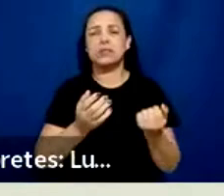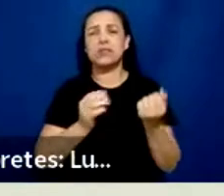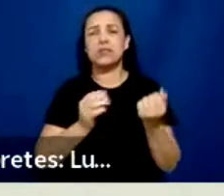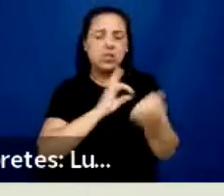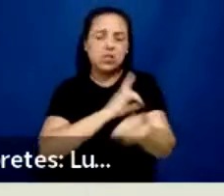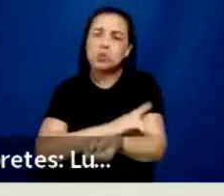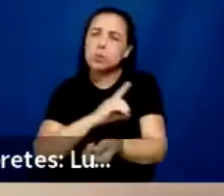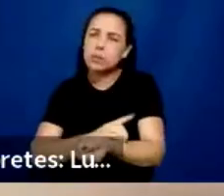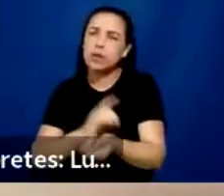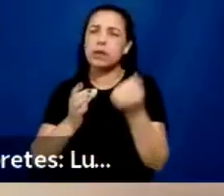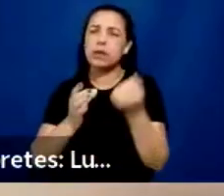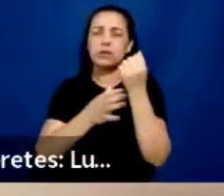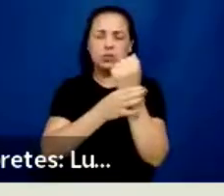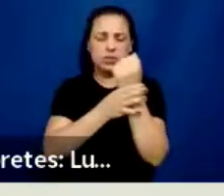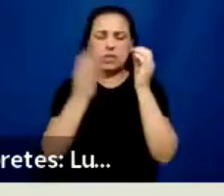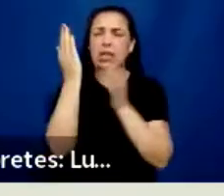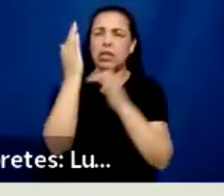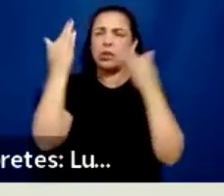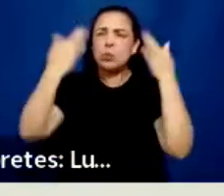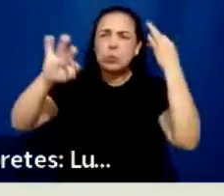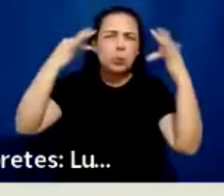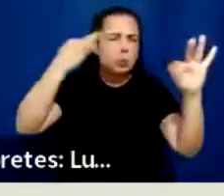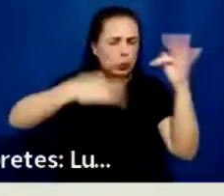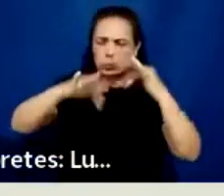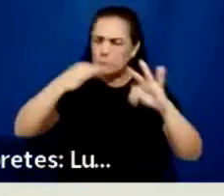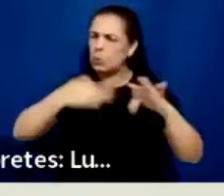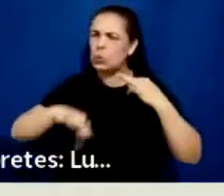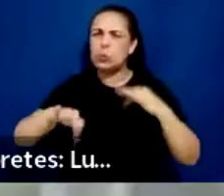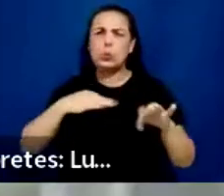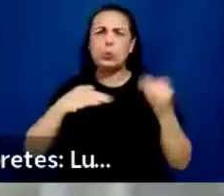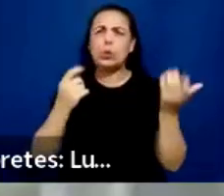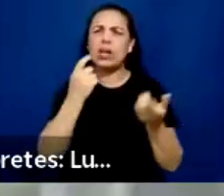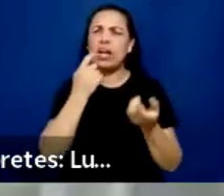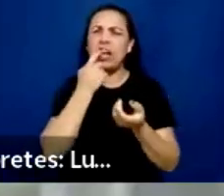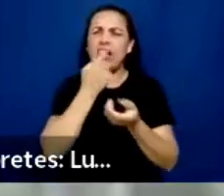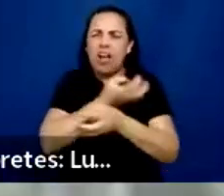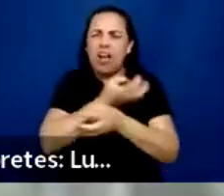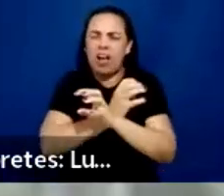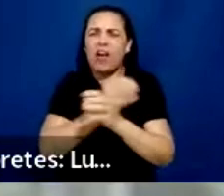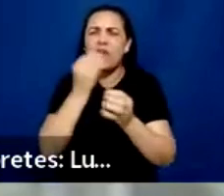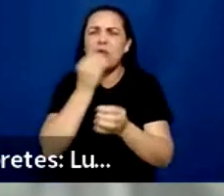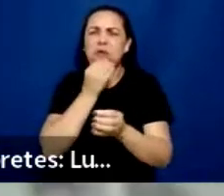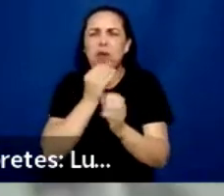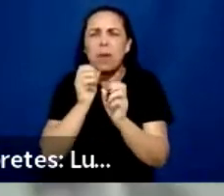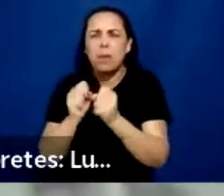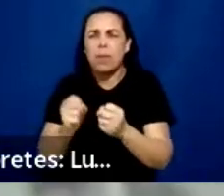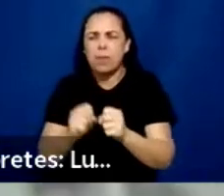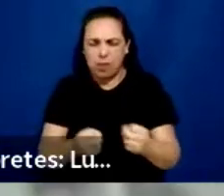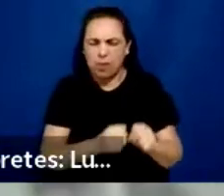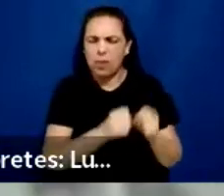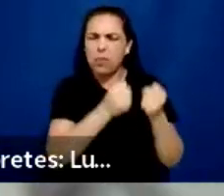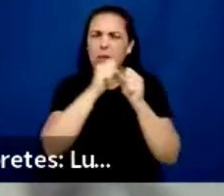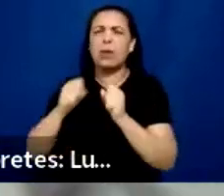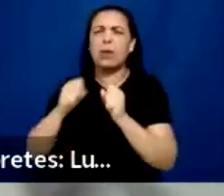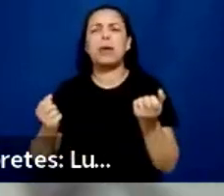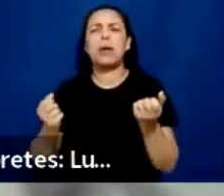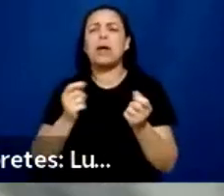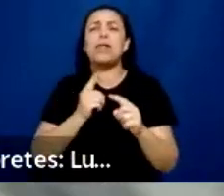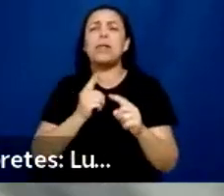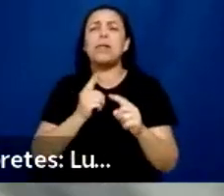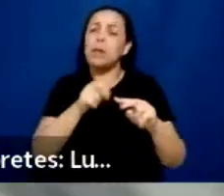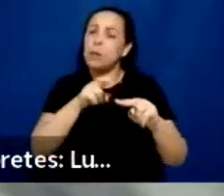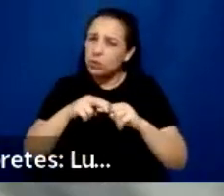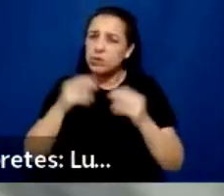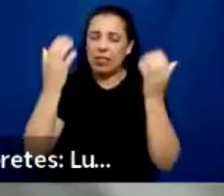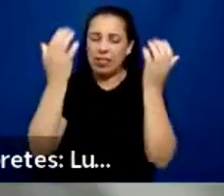diabetes, arteriosclerose, osteoporose são algumas enfermidades diretamente relacionadas com o excesso de radicais livres e